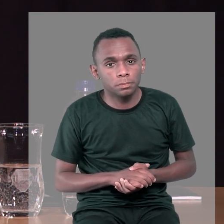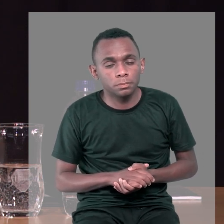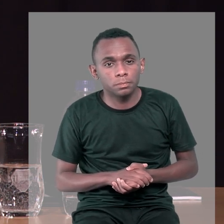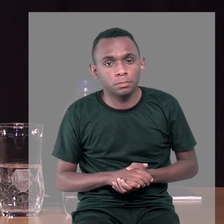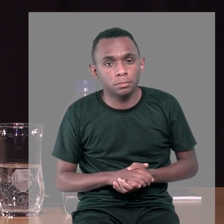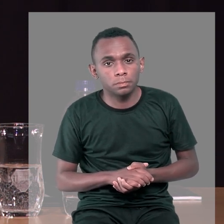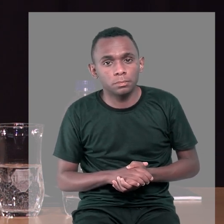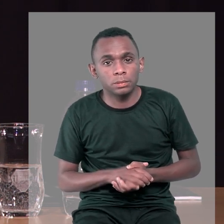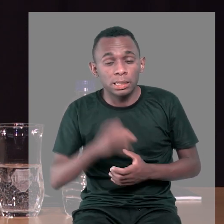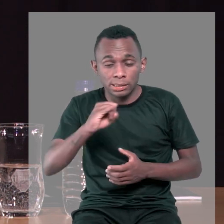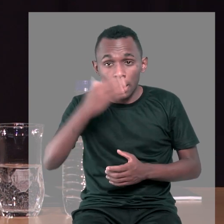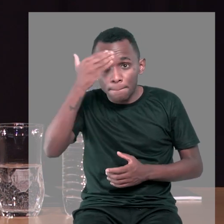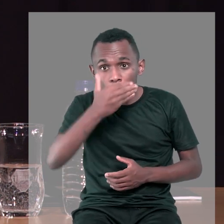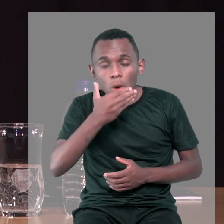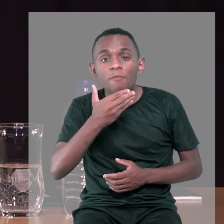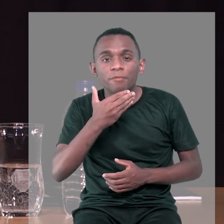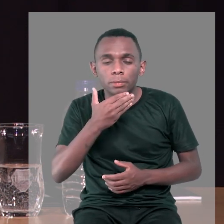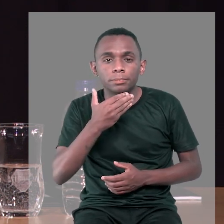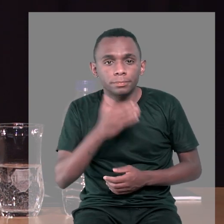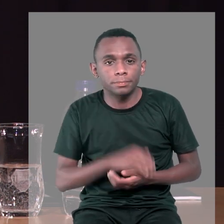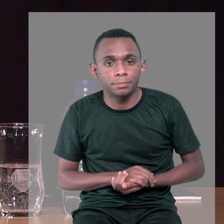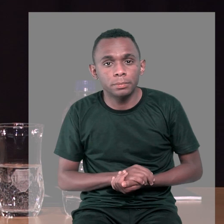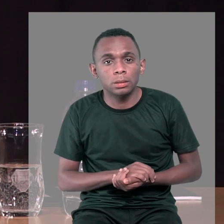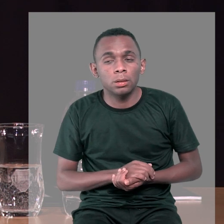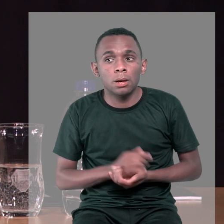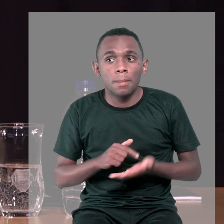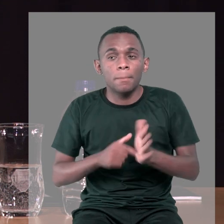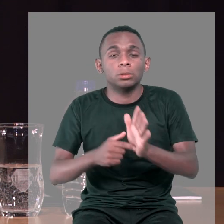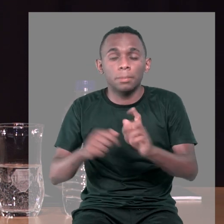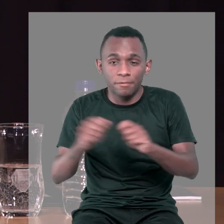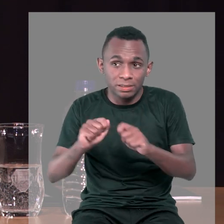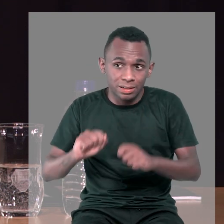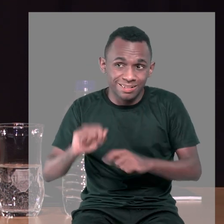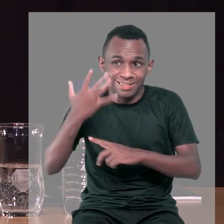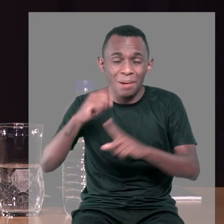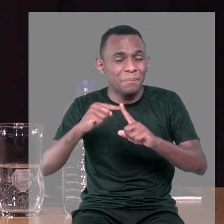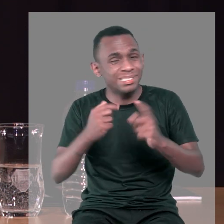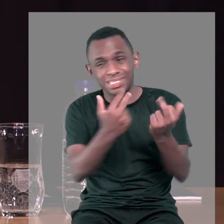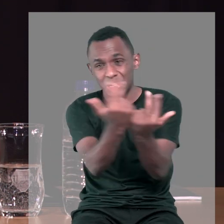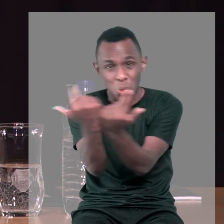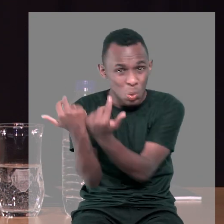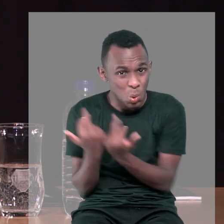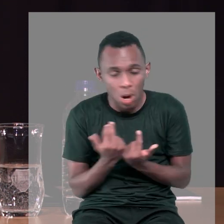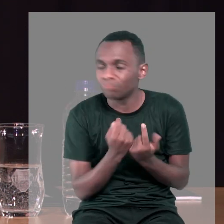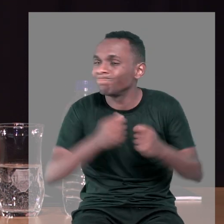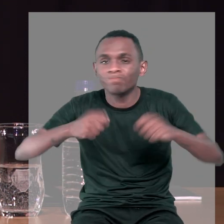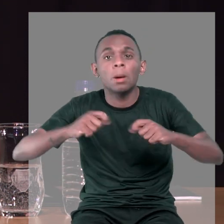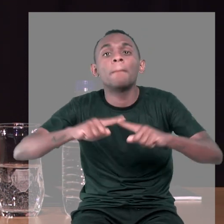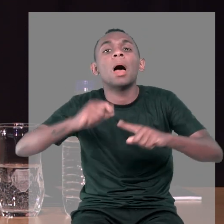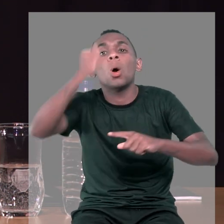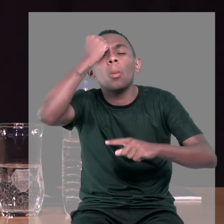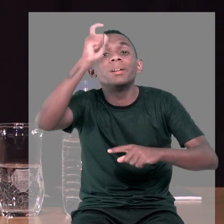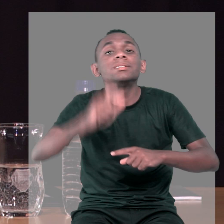A ideologia, portanto, é englobante. Ora, então ela é perfeitamente conjugada, segundo Arendt, com